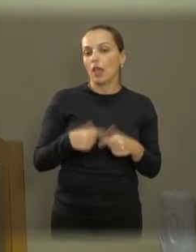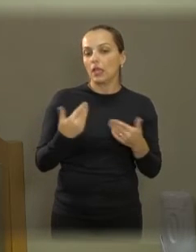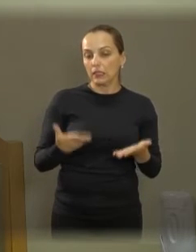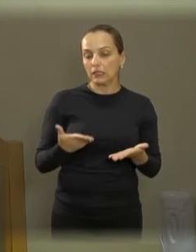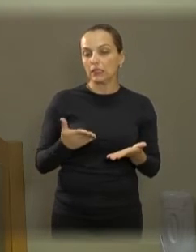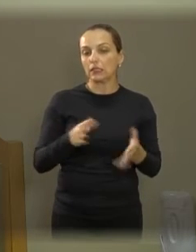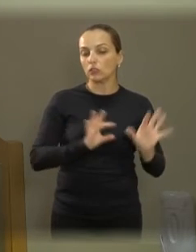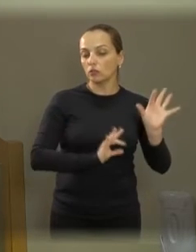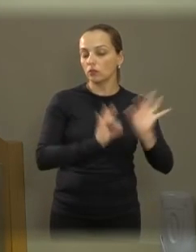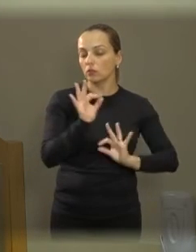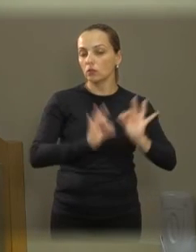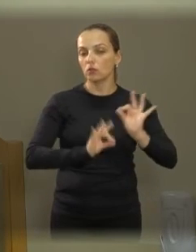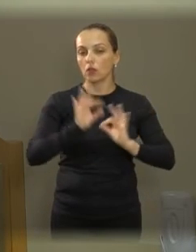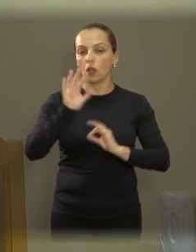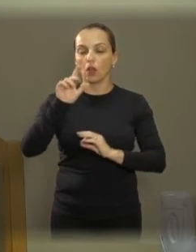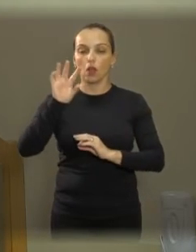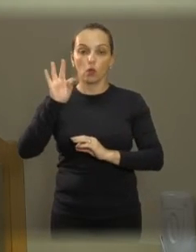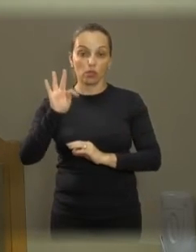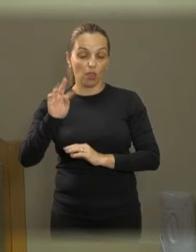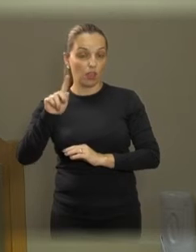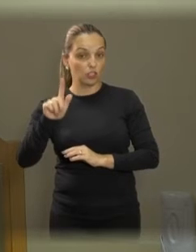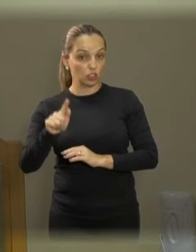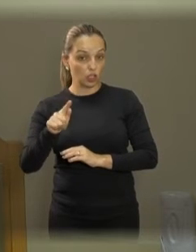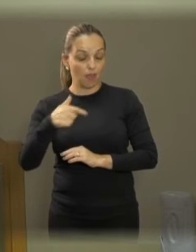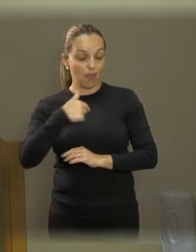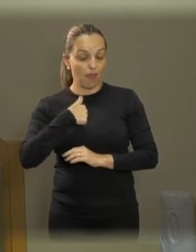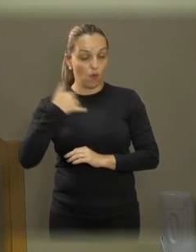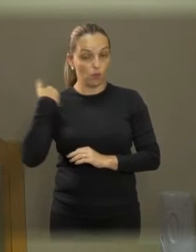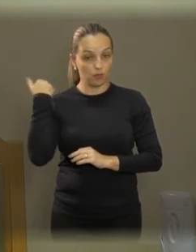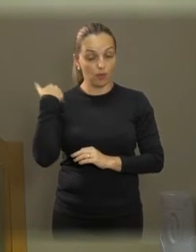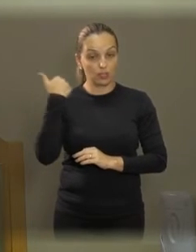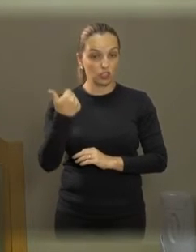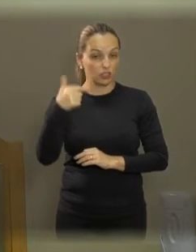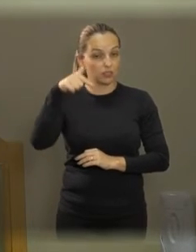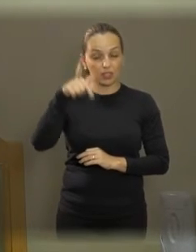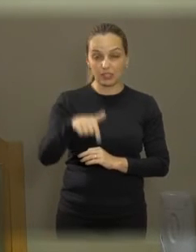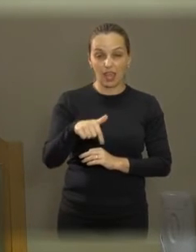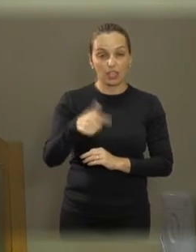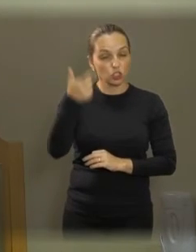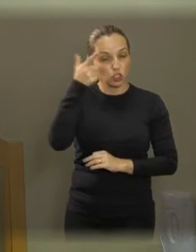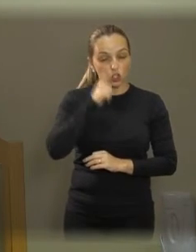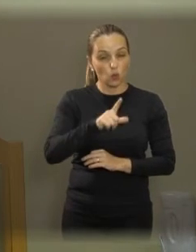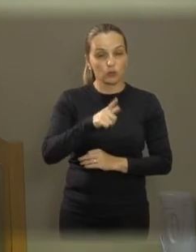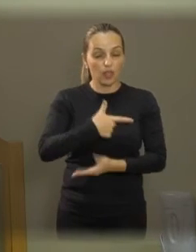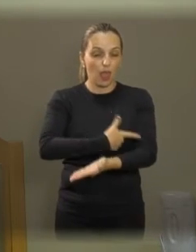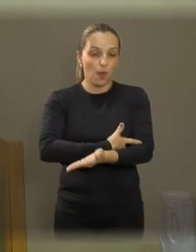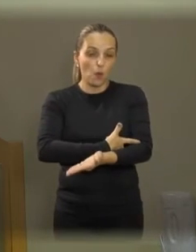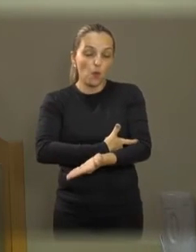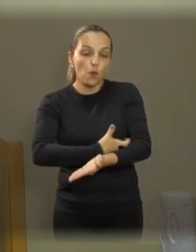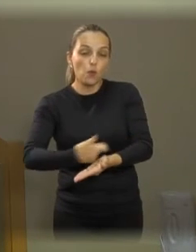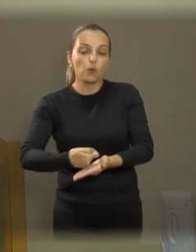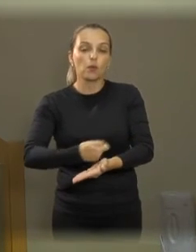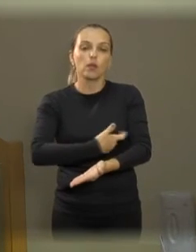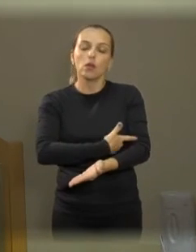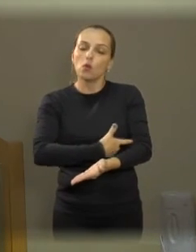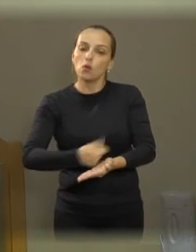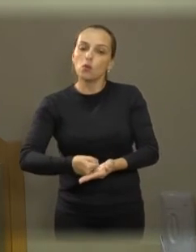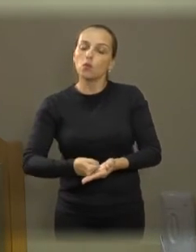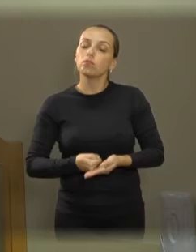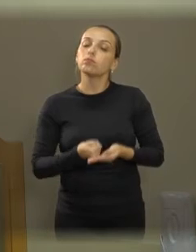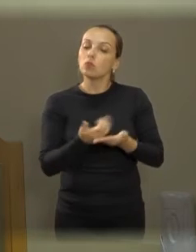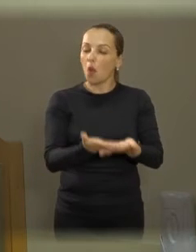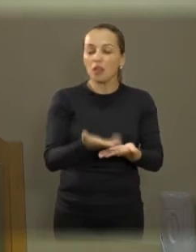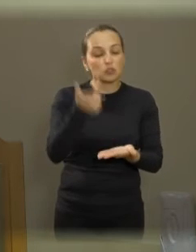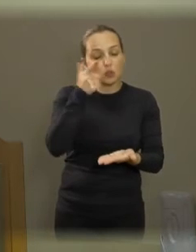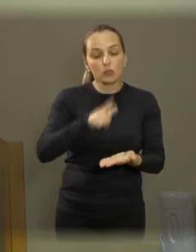para um garoto de 17 anos, quer dizer, eu nem pude fazer doação de sangue, que na época era uma praxe e tal,